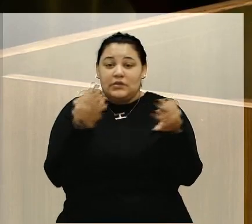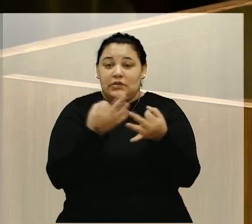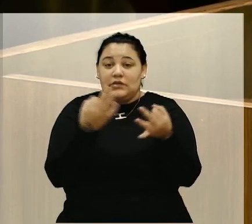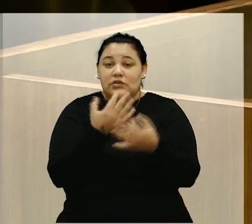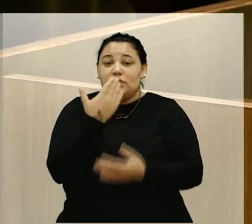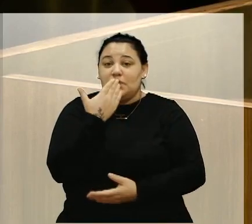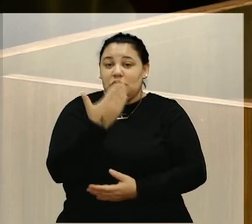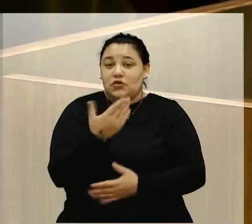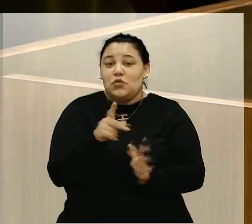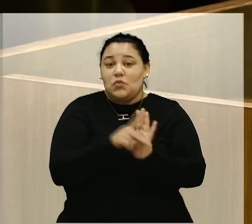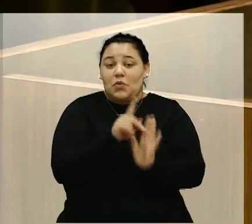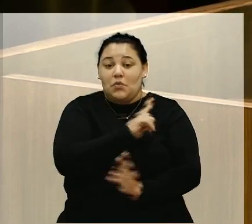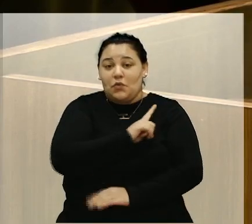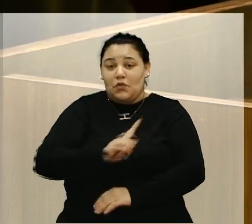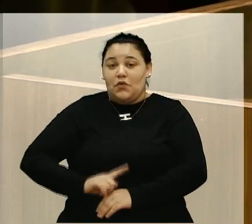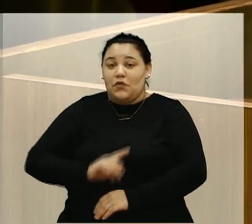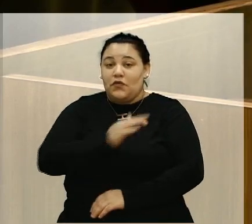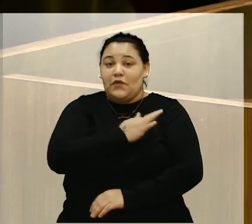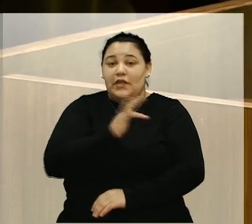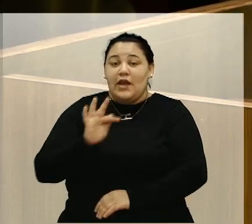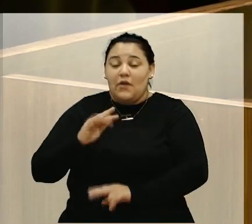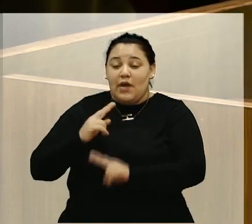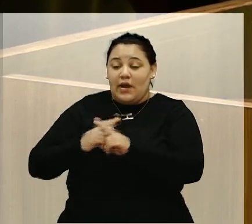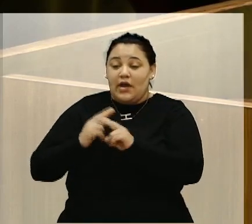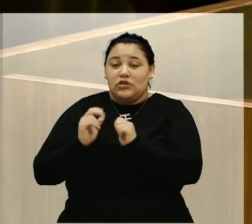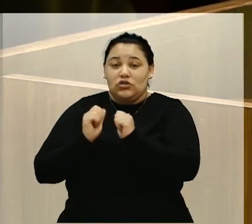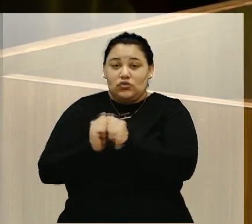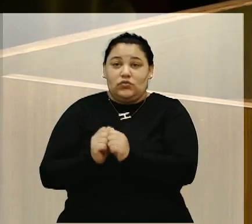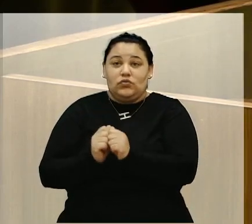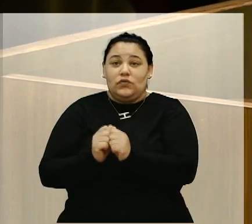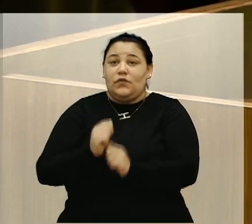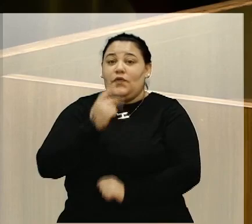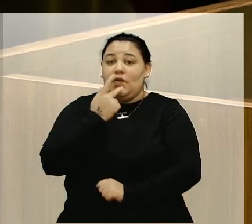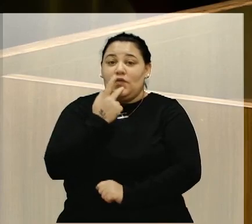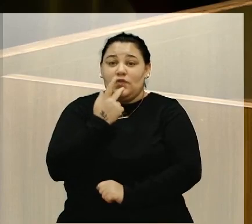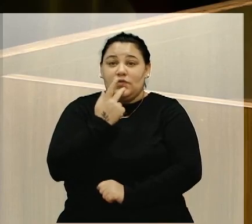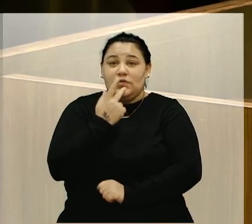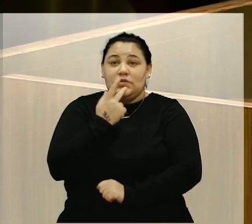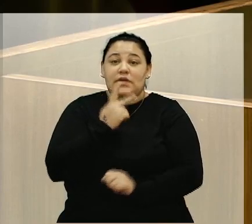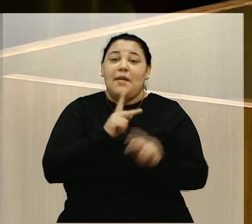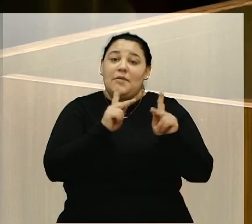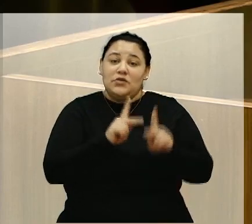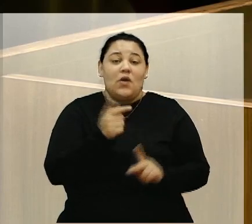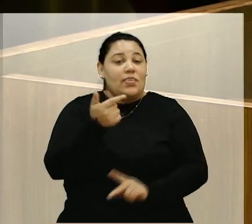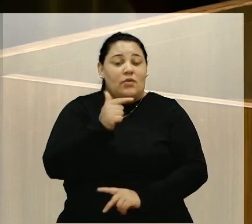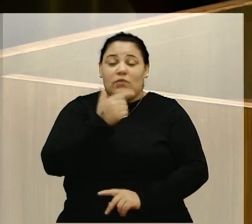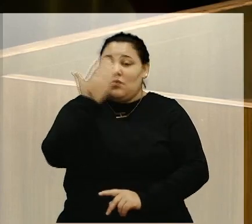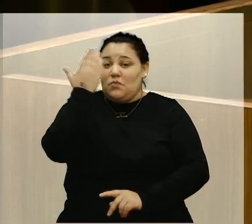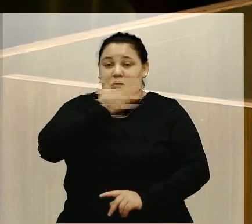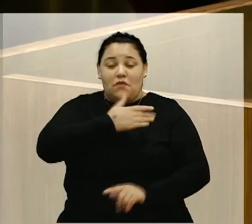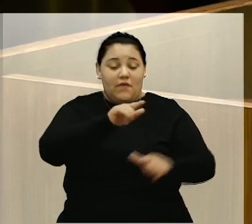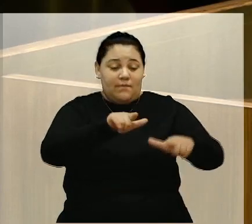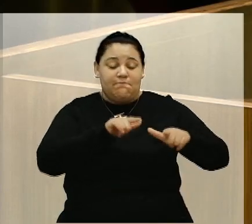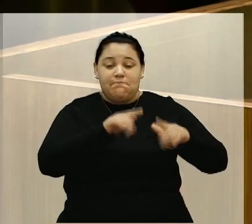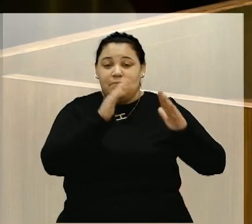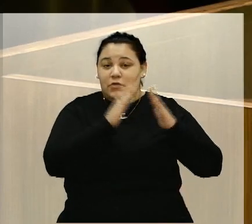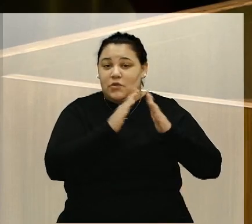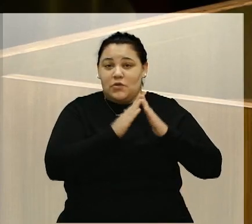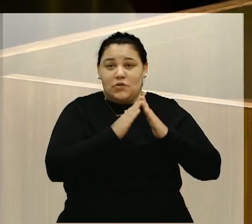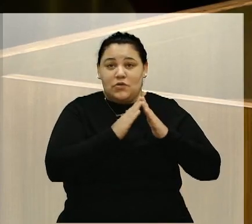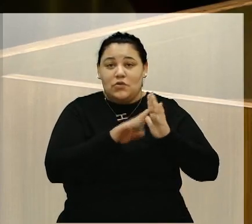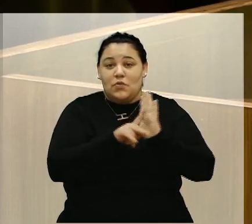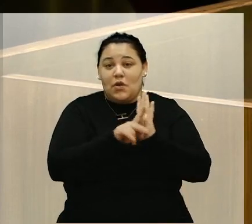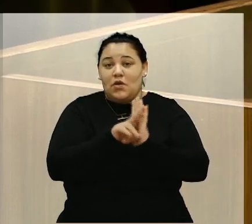o próprio governo federal e a Caixa diz que se a pessoa não tem comprovante de residência no seu nome, a